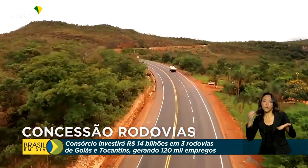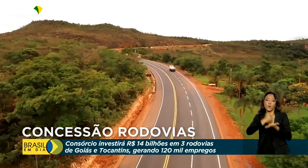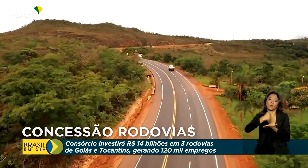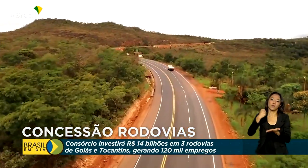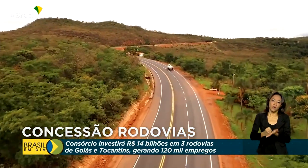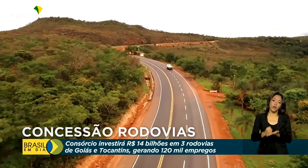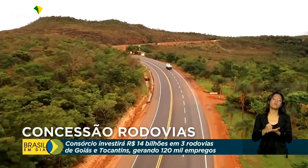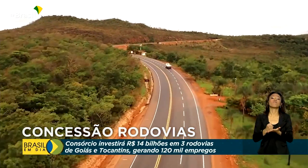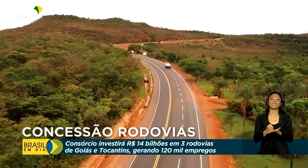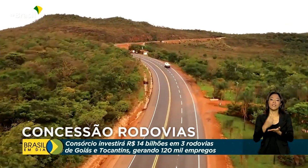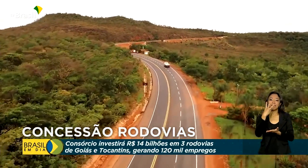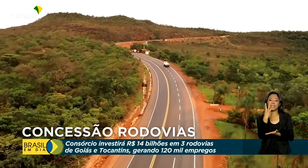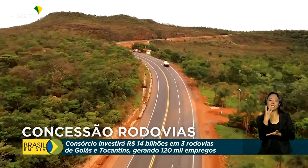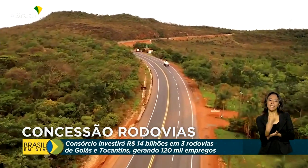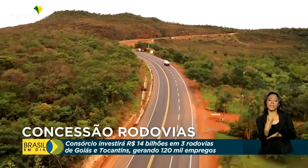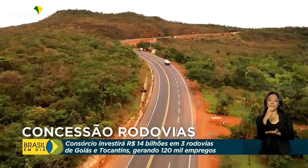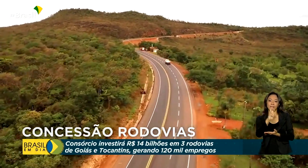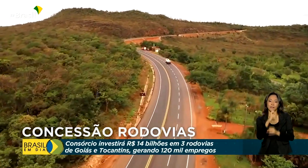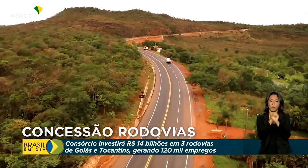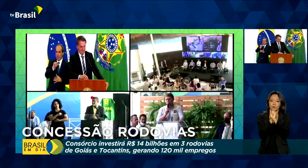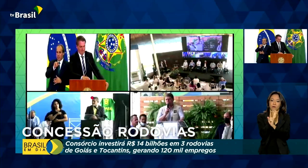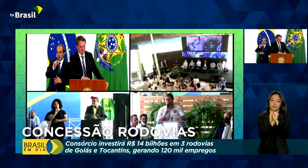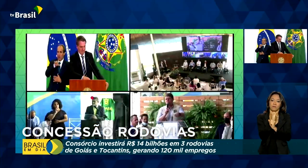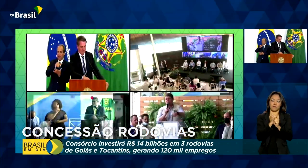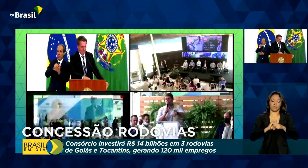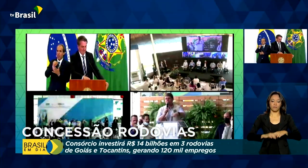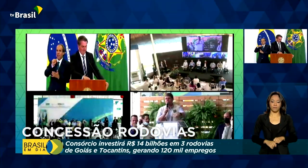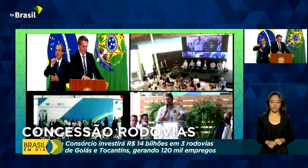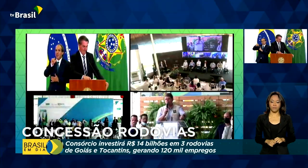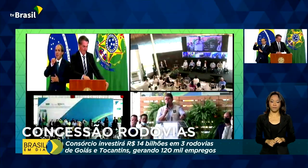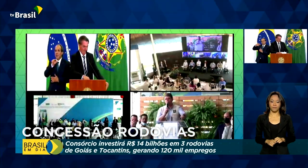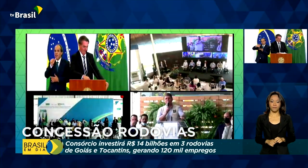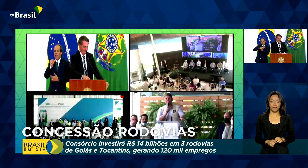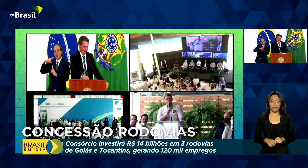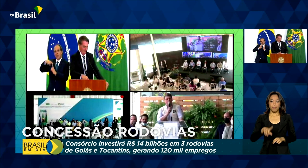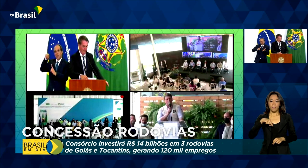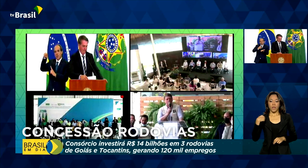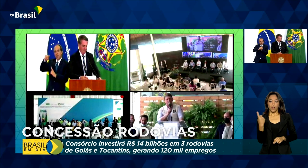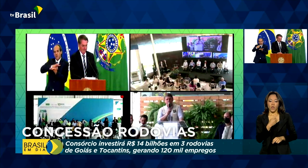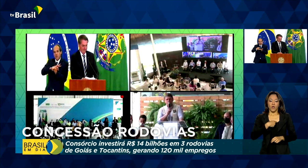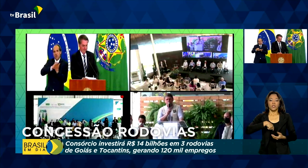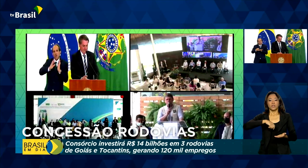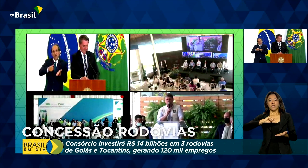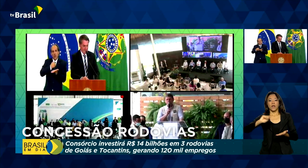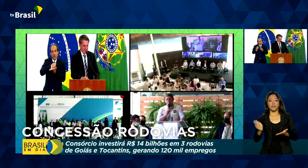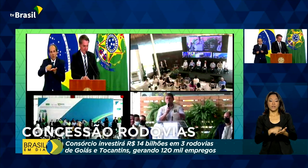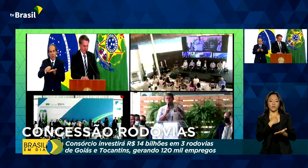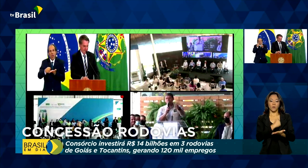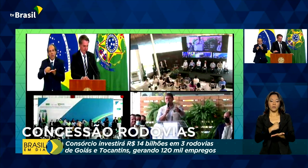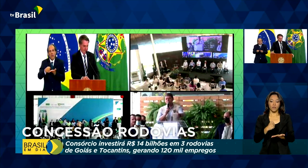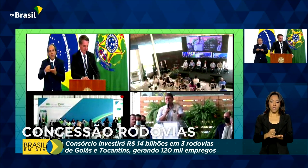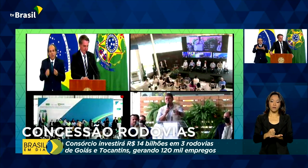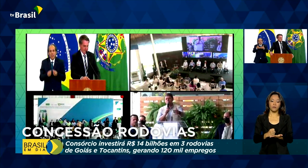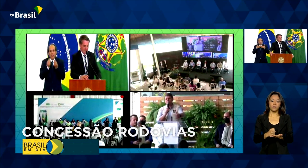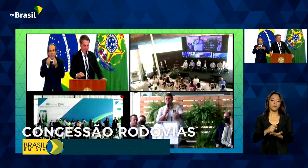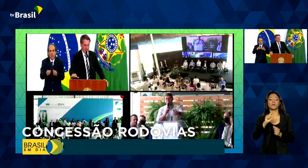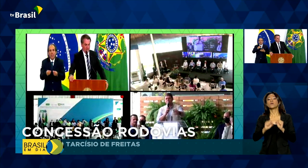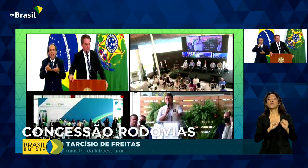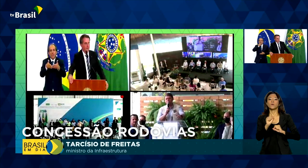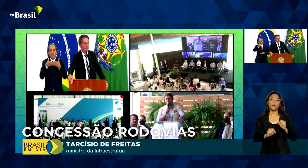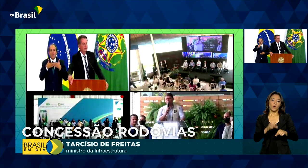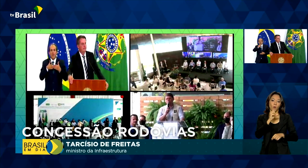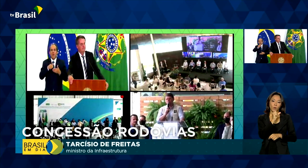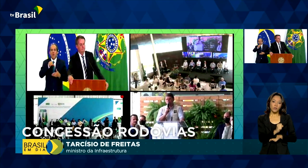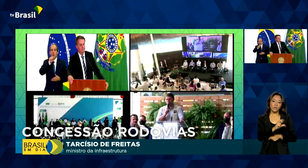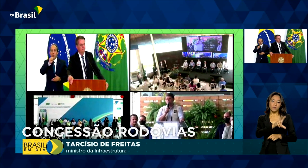terá duração de 35 anos. A gente está assinando o contrato de concessão de 850